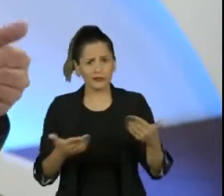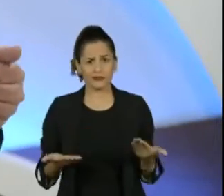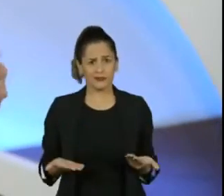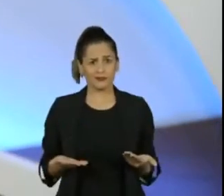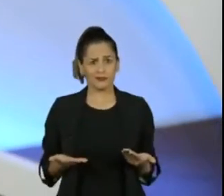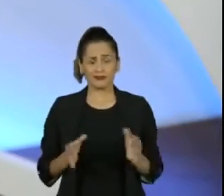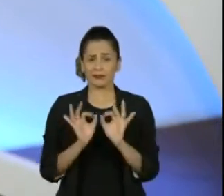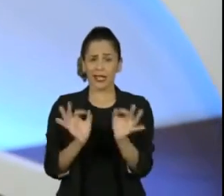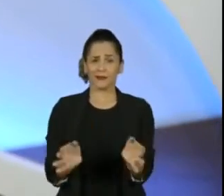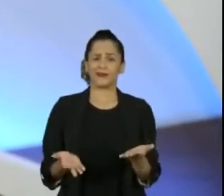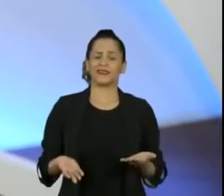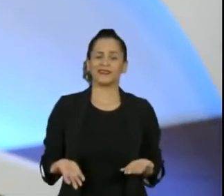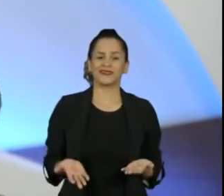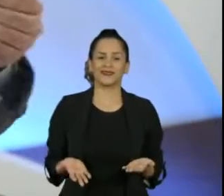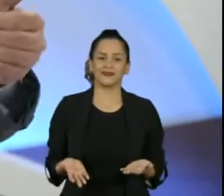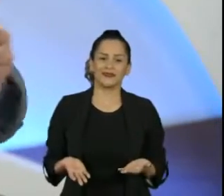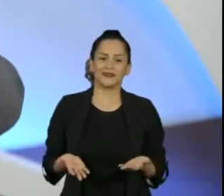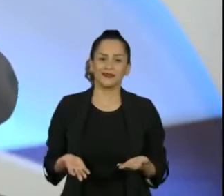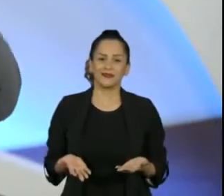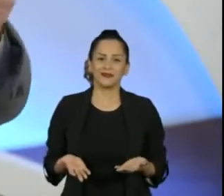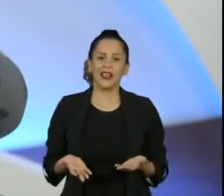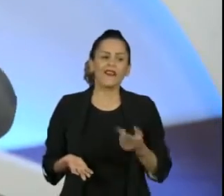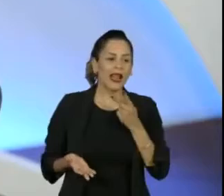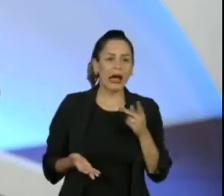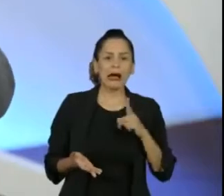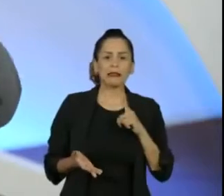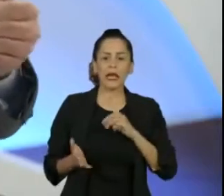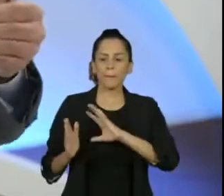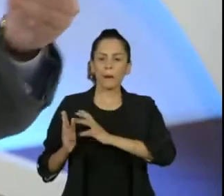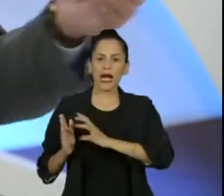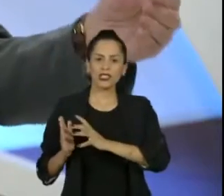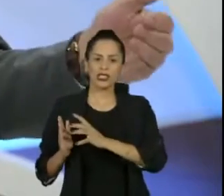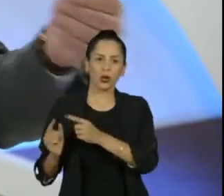estamos aqui falando, a oposição apoiou